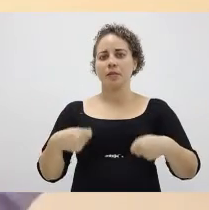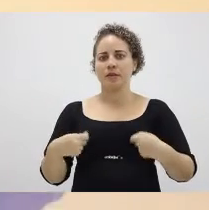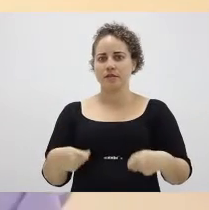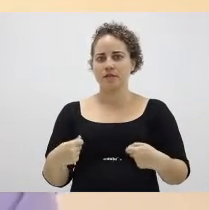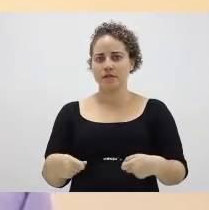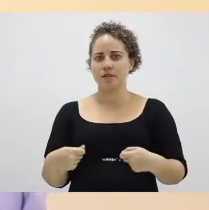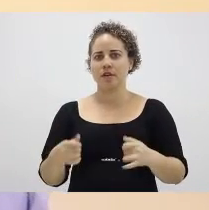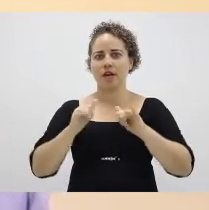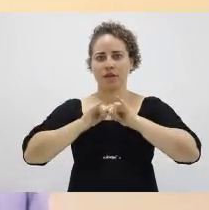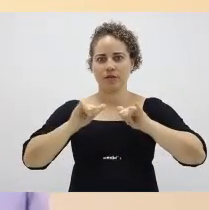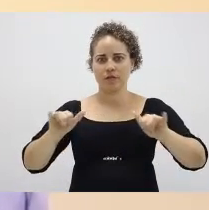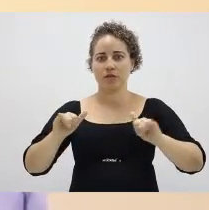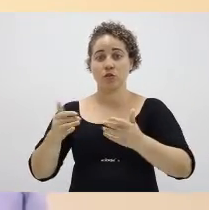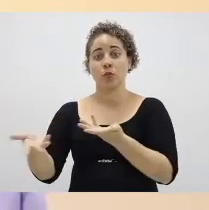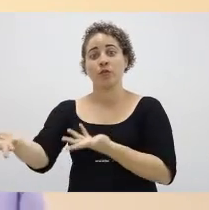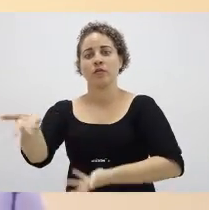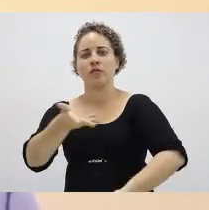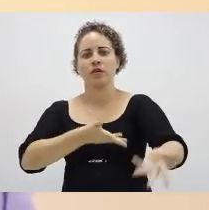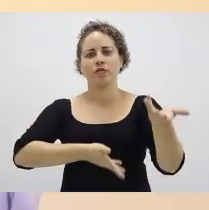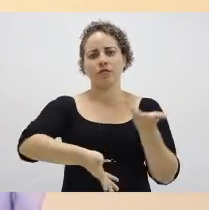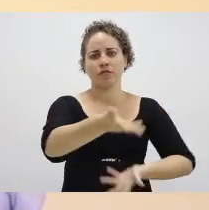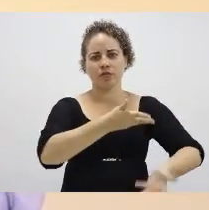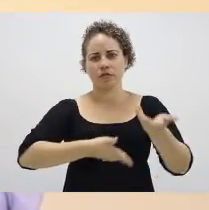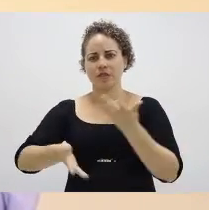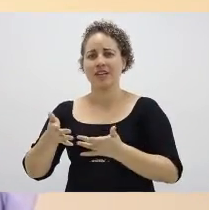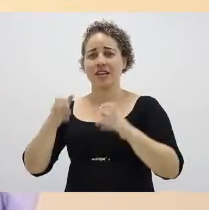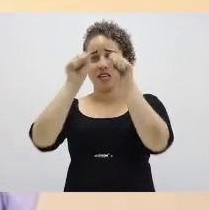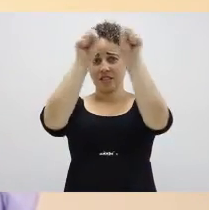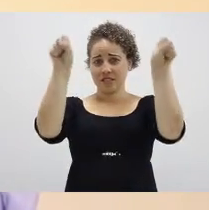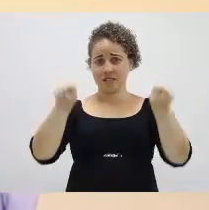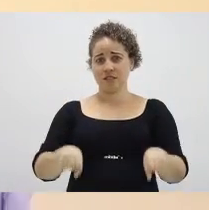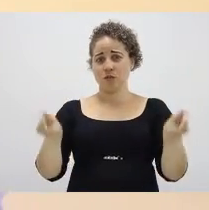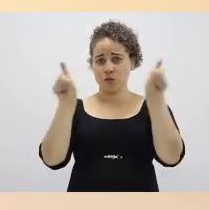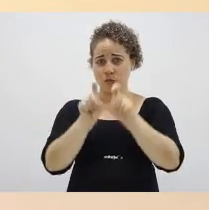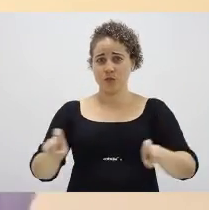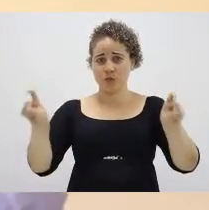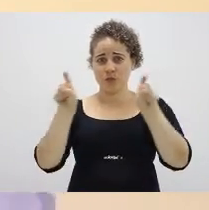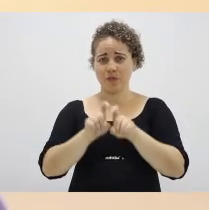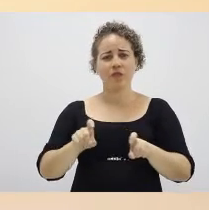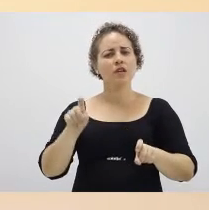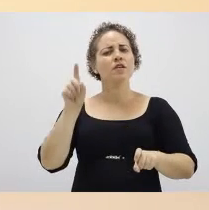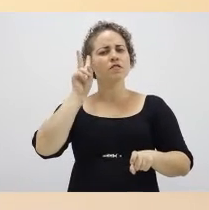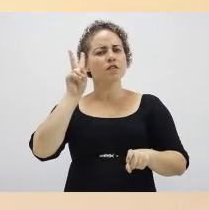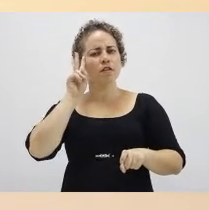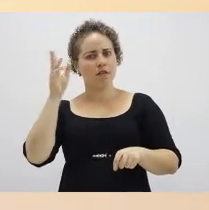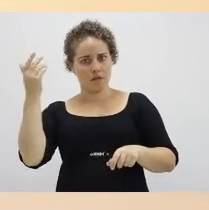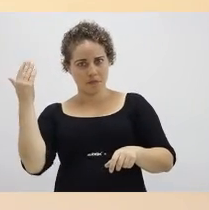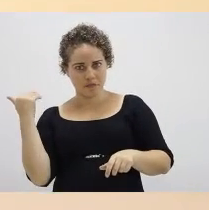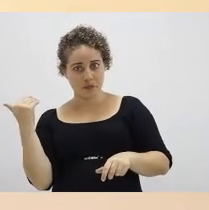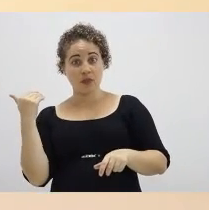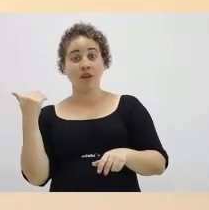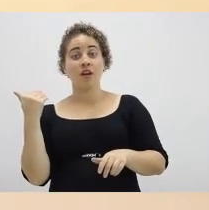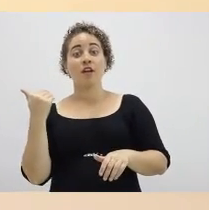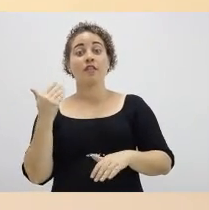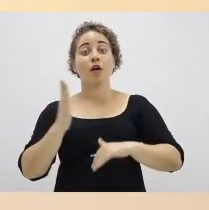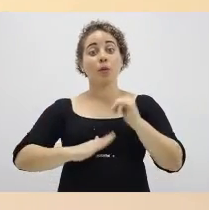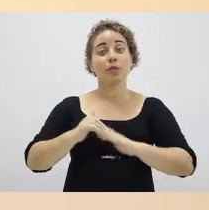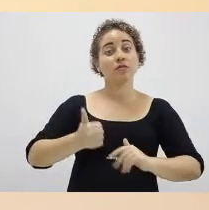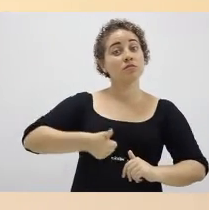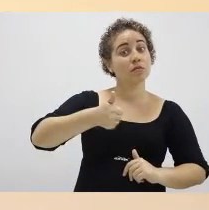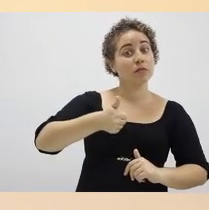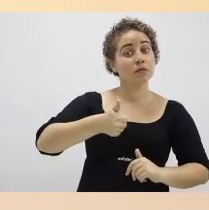entre marketing de relacionamento e a tecnologia de informação. Você se lembra da competência 1, que vimos